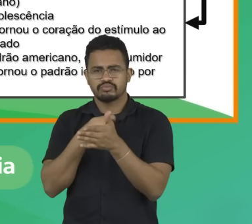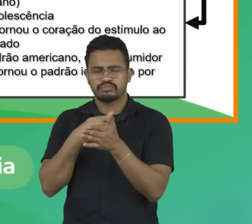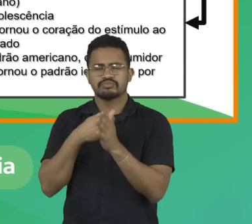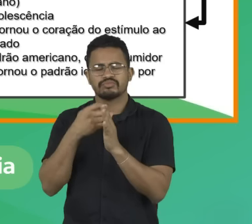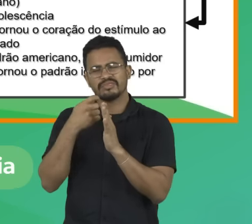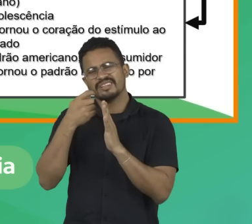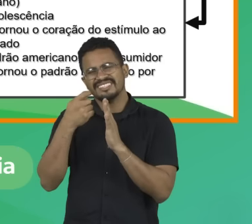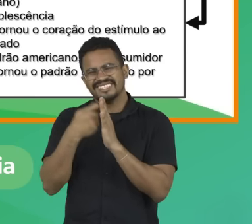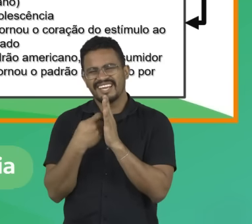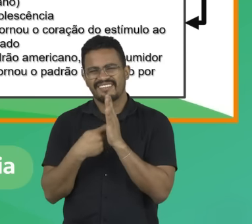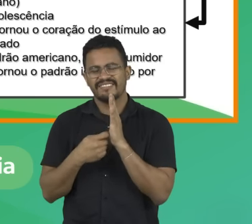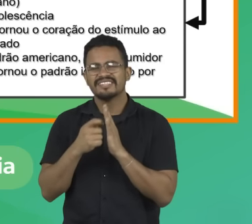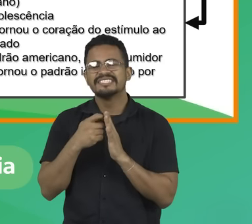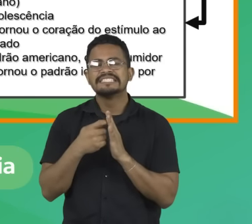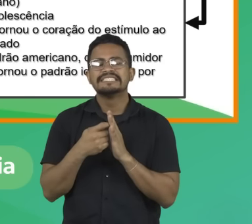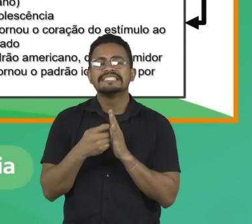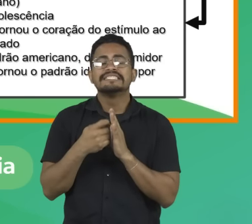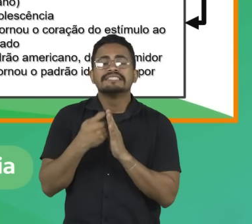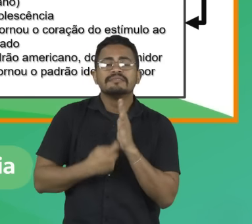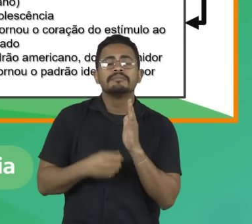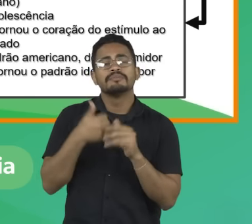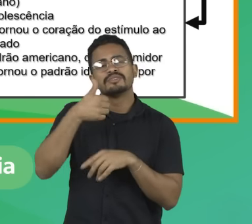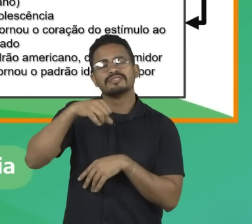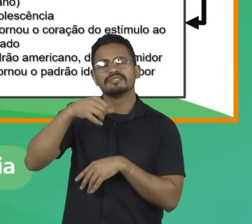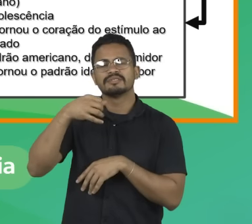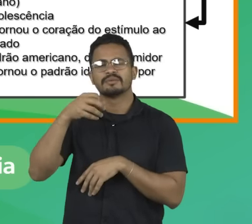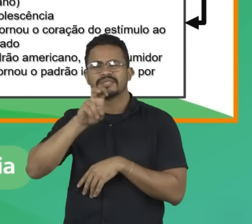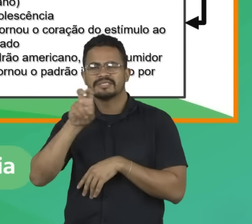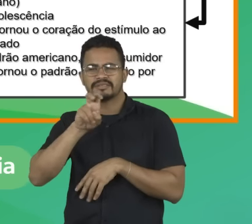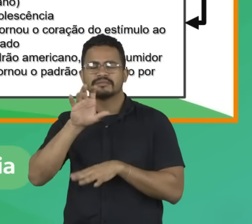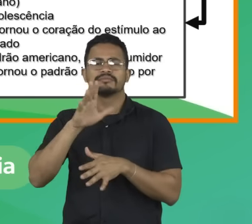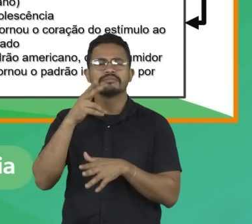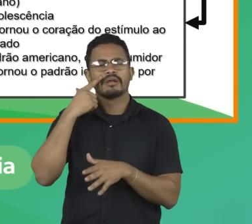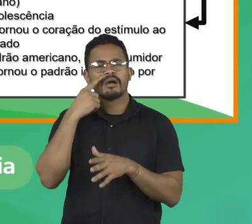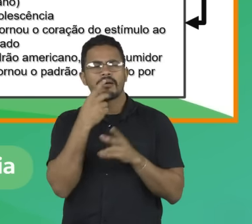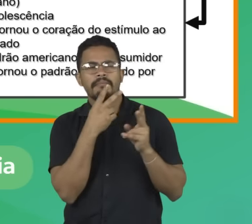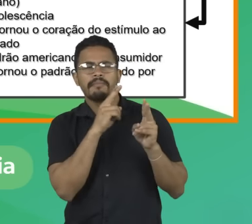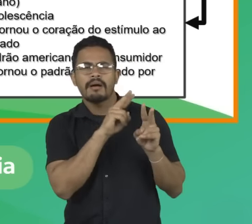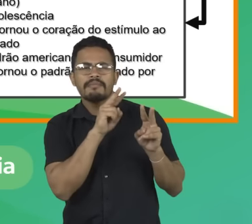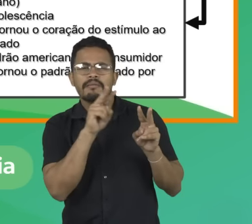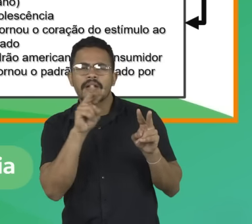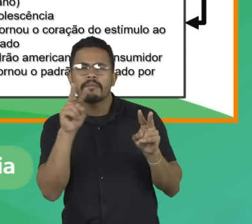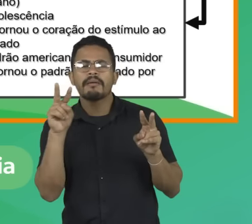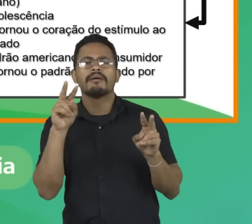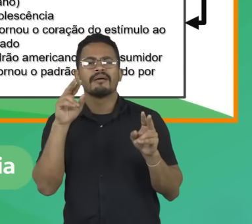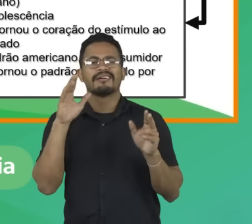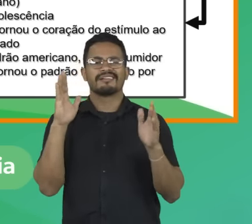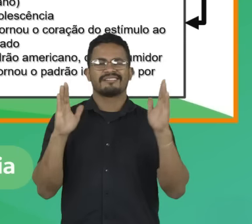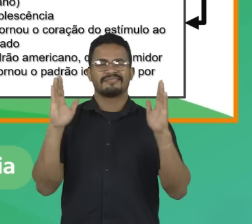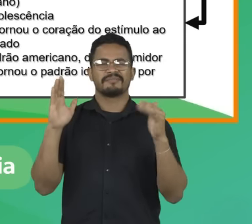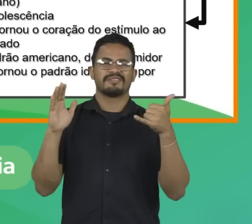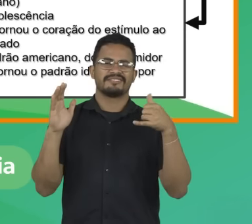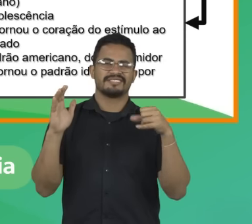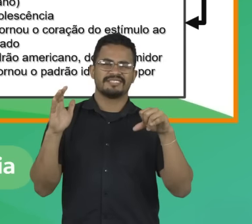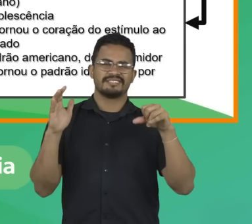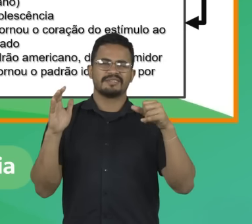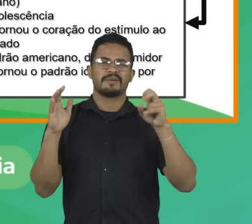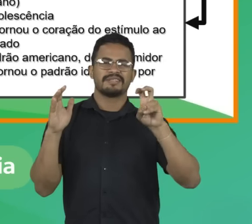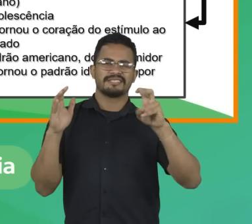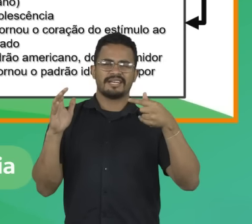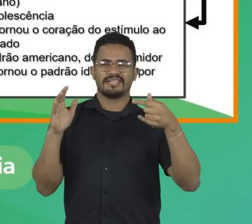1955, foi fruto de uma série de observações que ele fez desde 47, período pós-guerra, até 55, onde